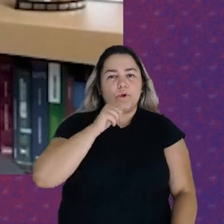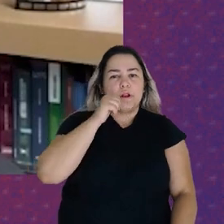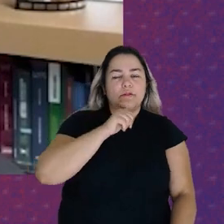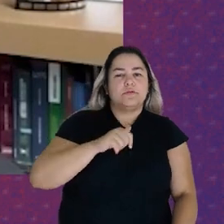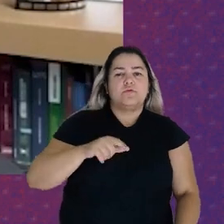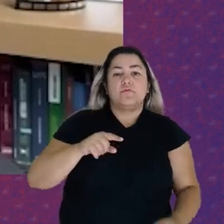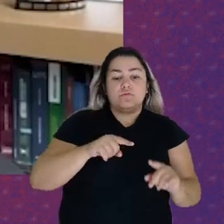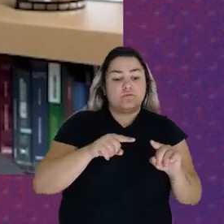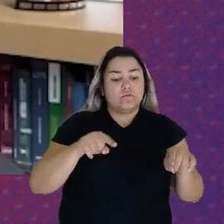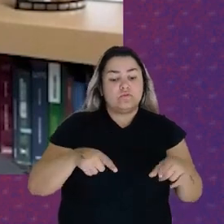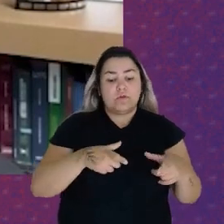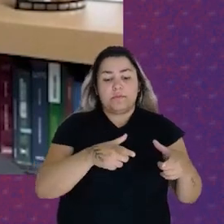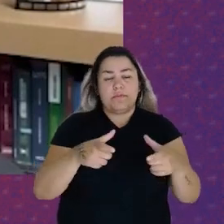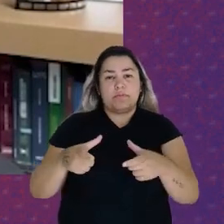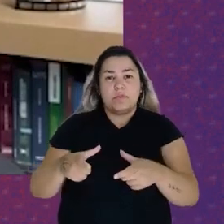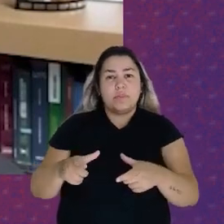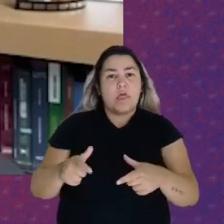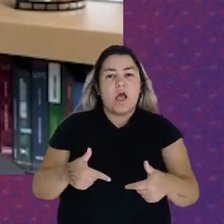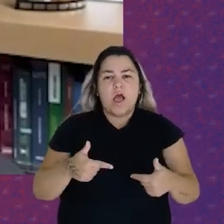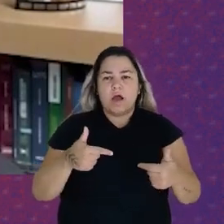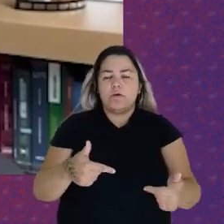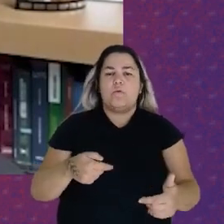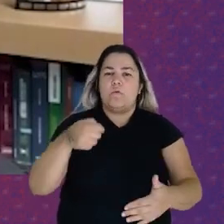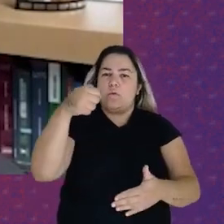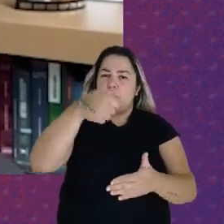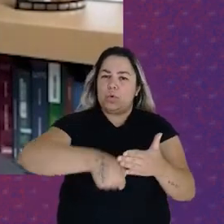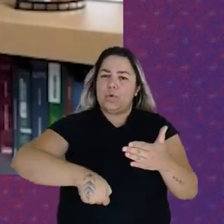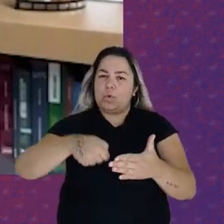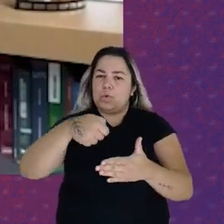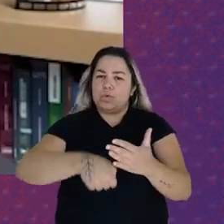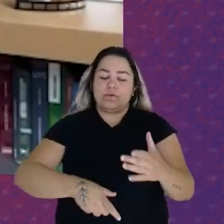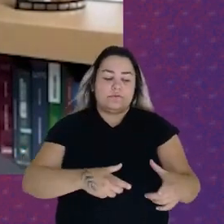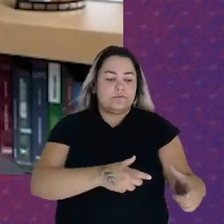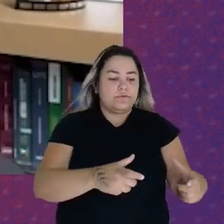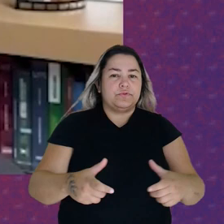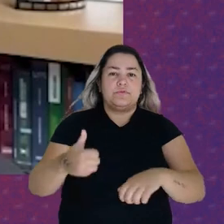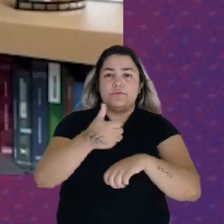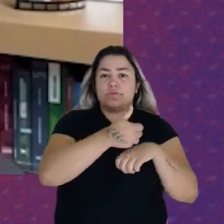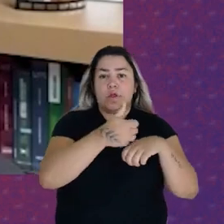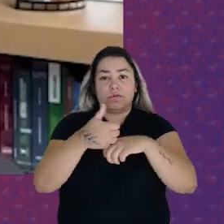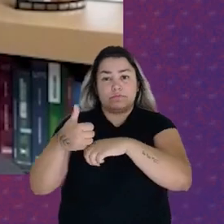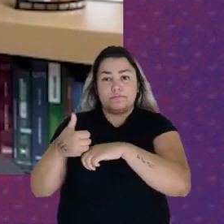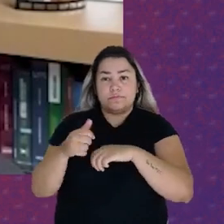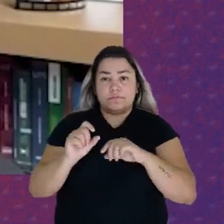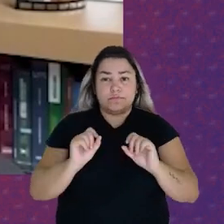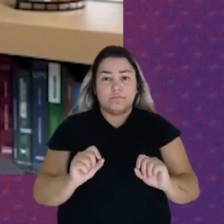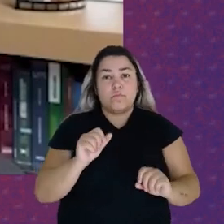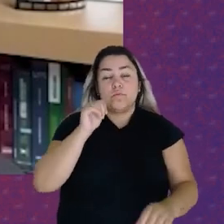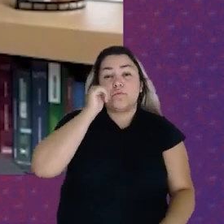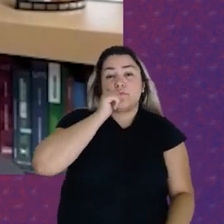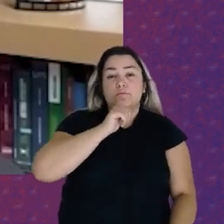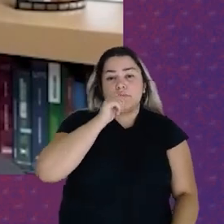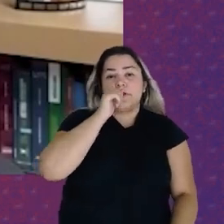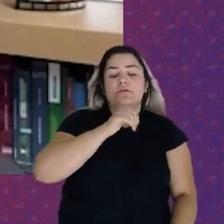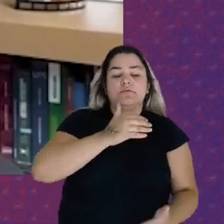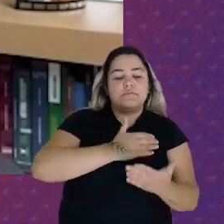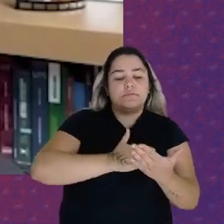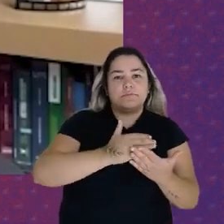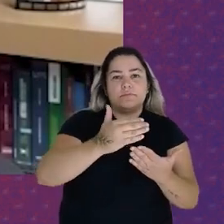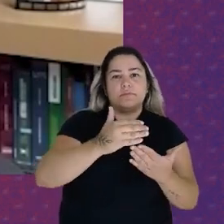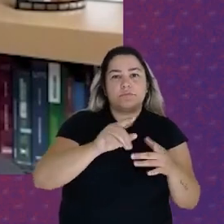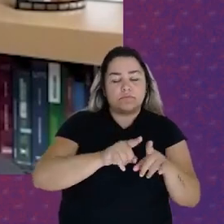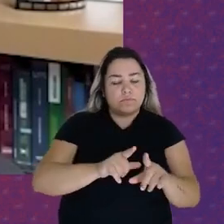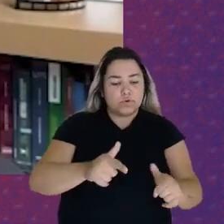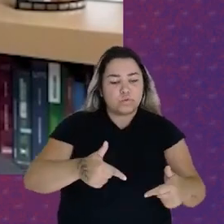ter mulheres na política, não ter mulheres nos espaços de poder. Quando as mulheres começaram sua luta